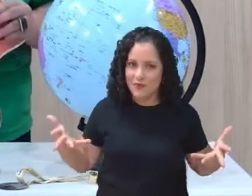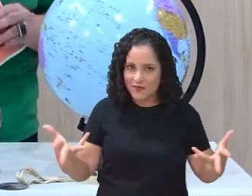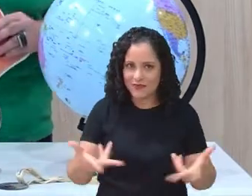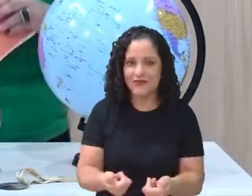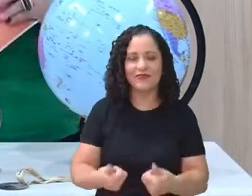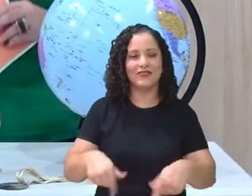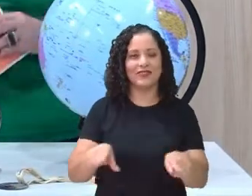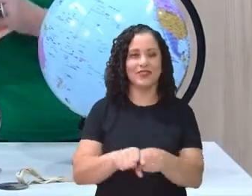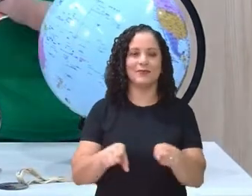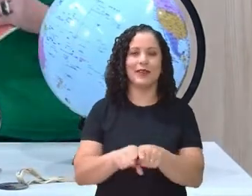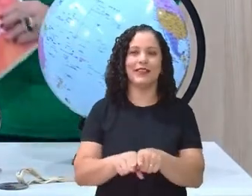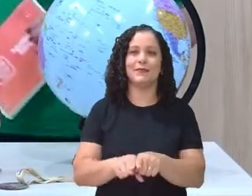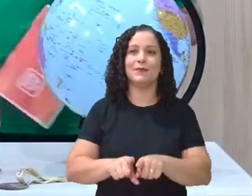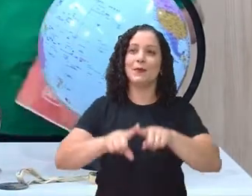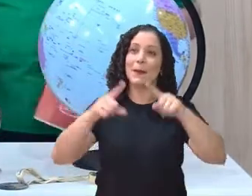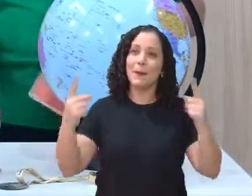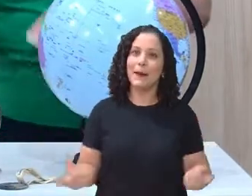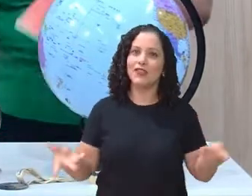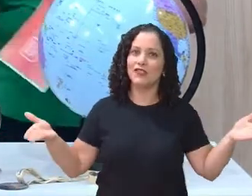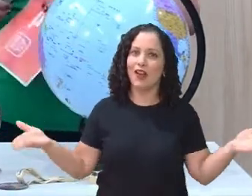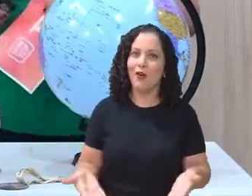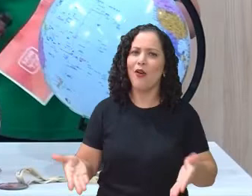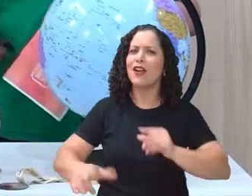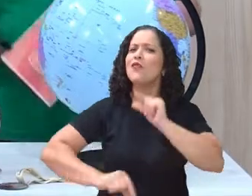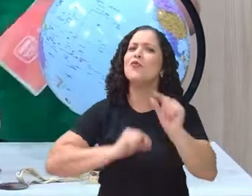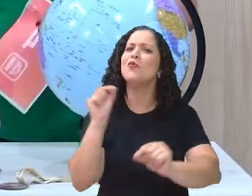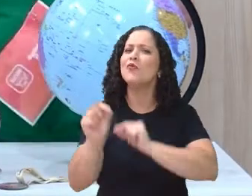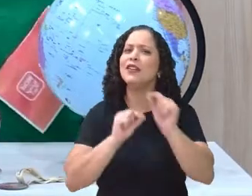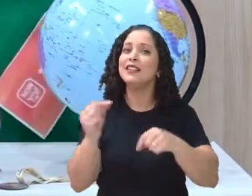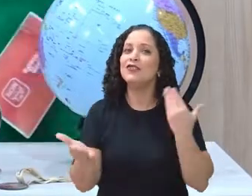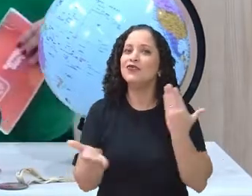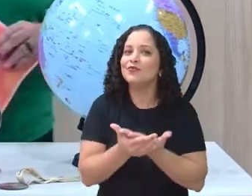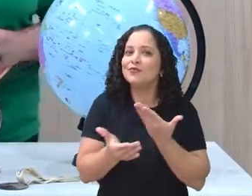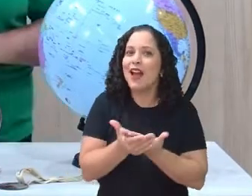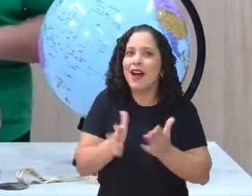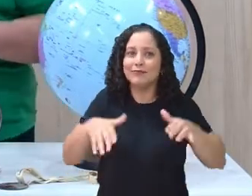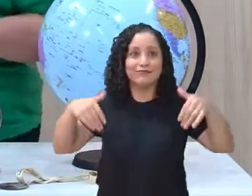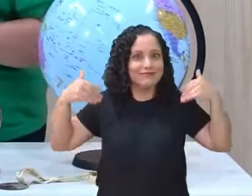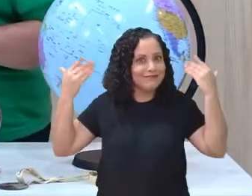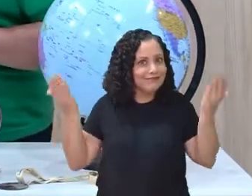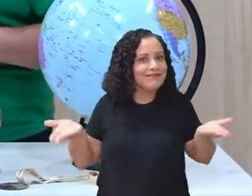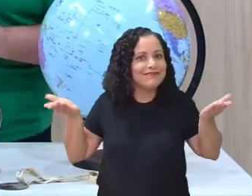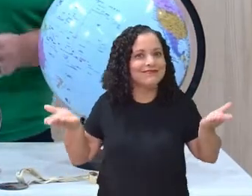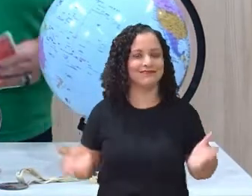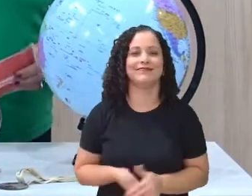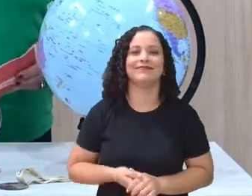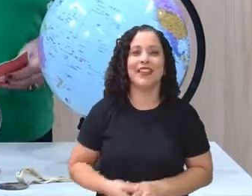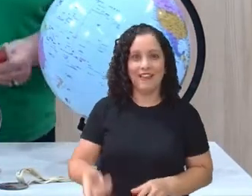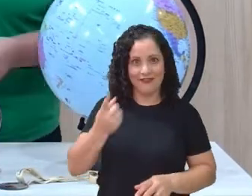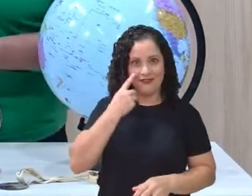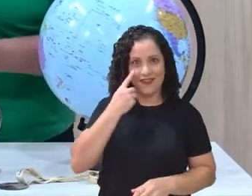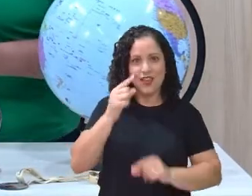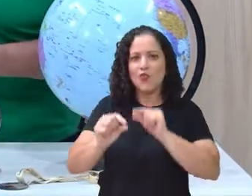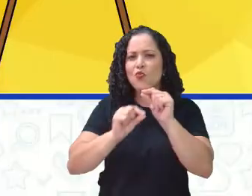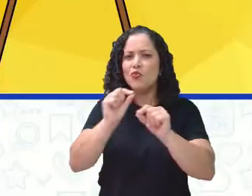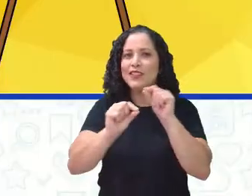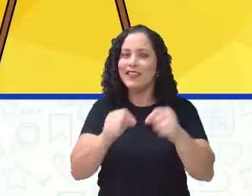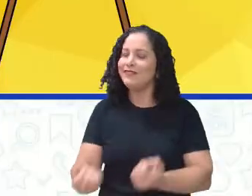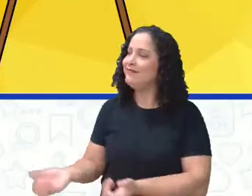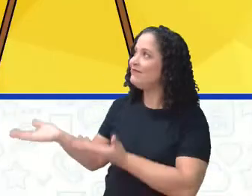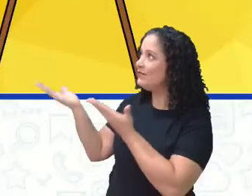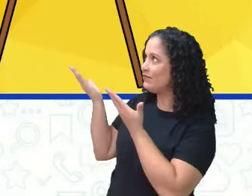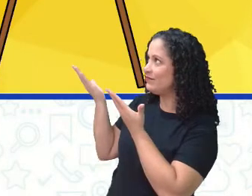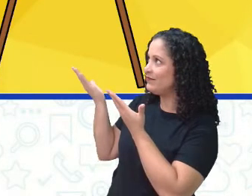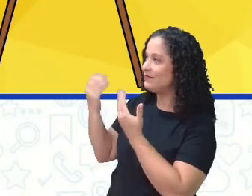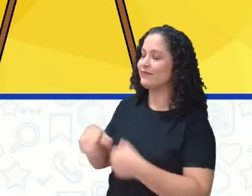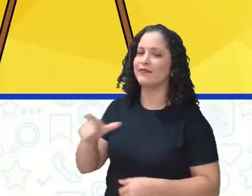grandes mulheres. Mas vamos aí. E hoje, professora, o que é que nós vamos estudar? Olha o que eu estou trazendo para vocês, né? Falando